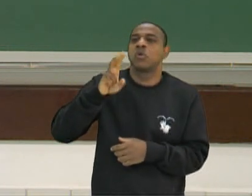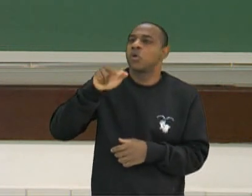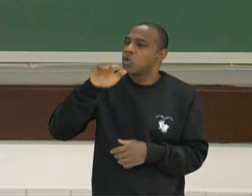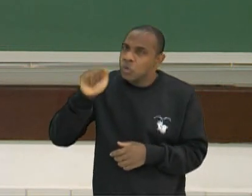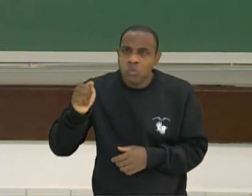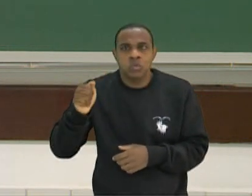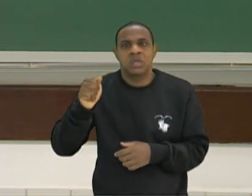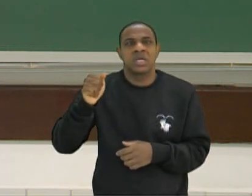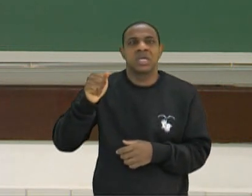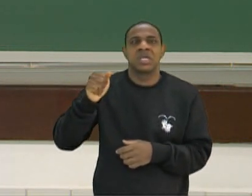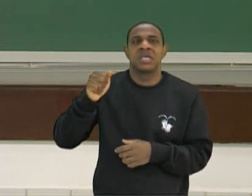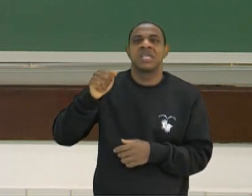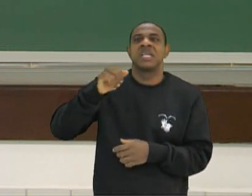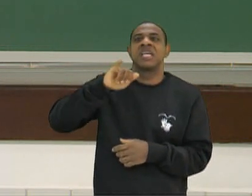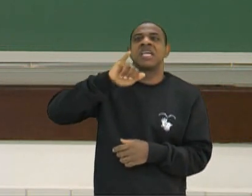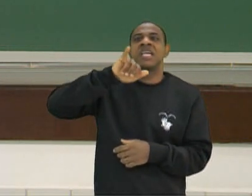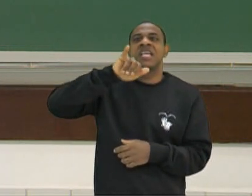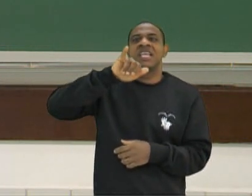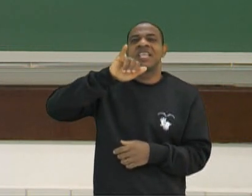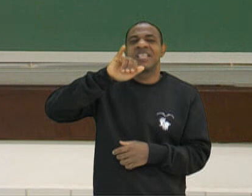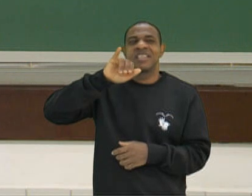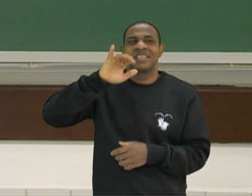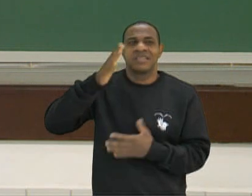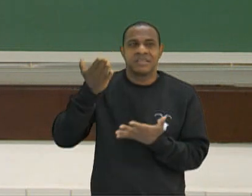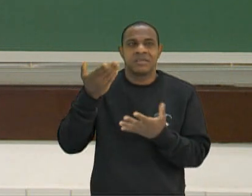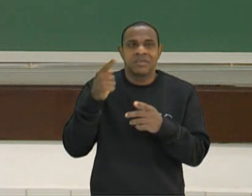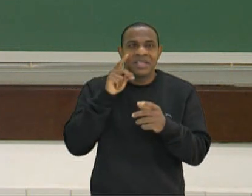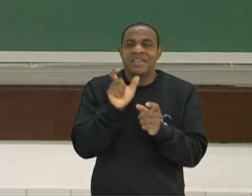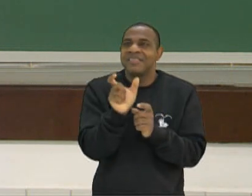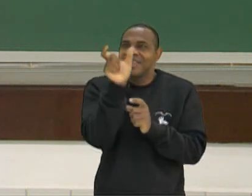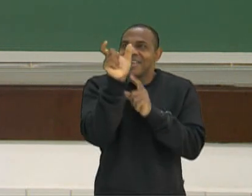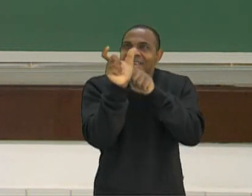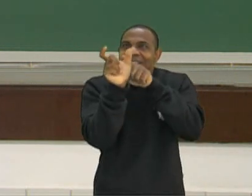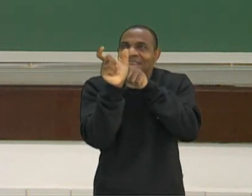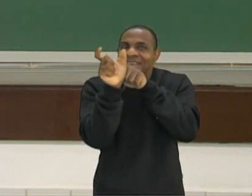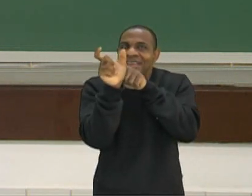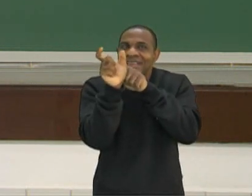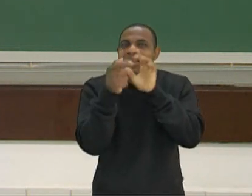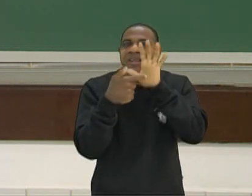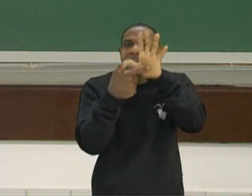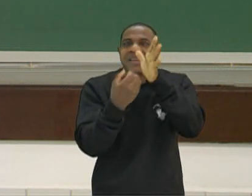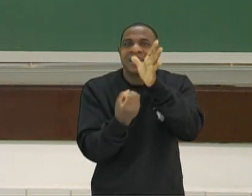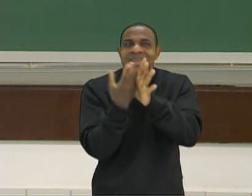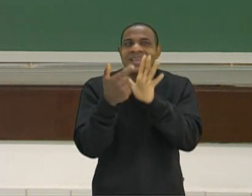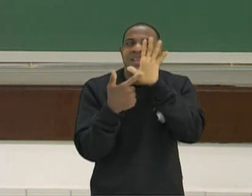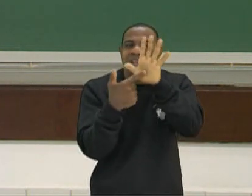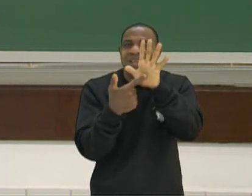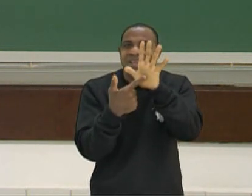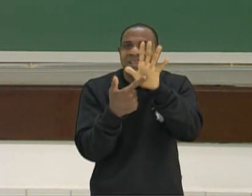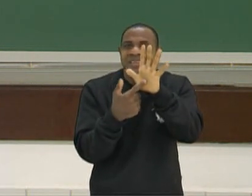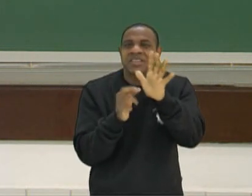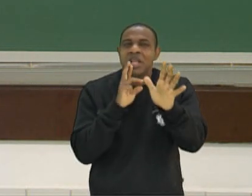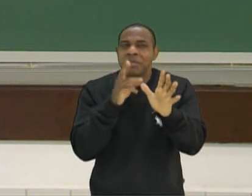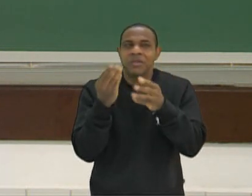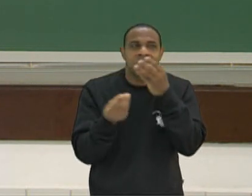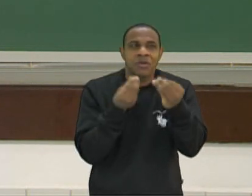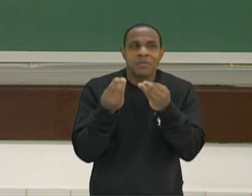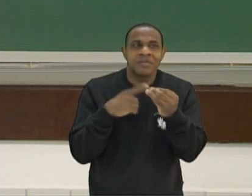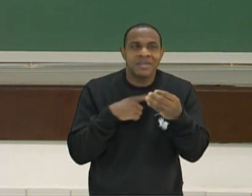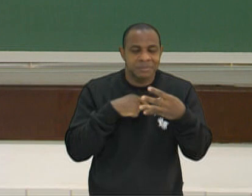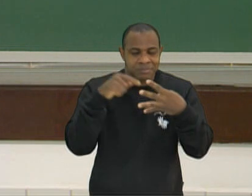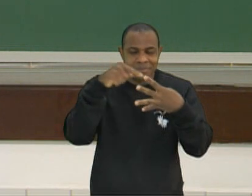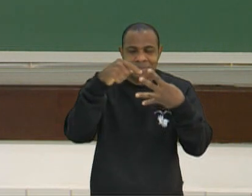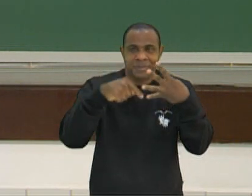sempre, jamais. Geralmente, o que você vem a trabalhar quando isso aparece em opção de resposta vai deixar a